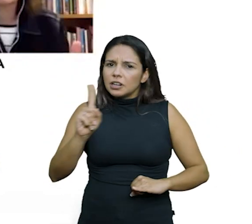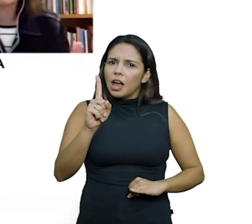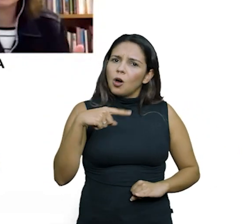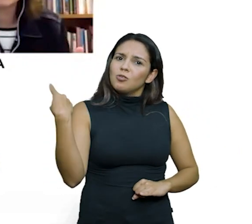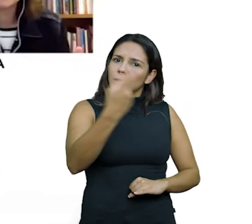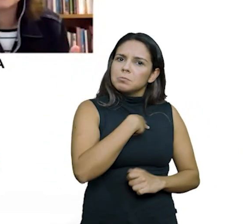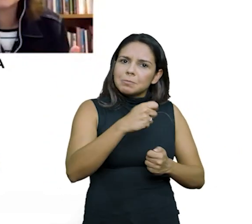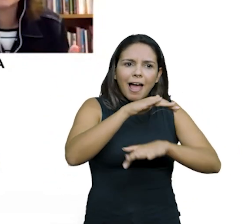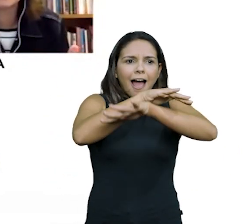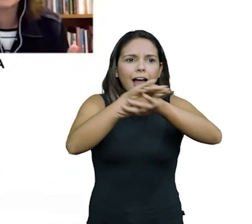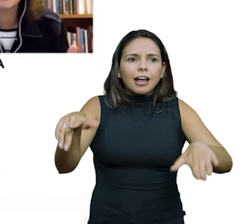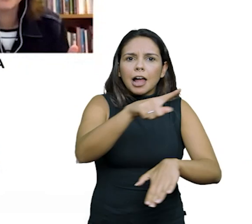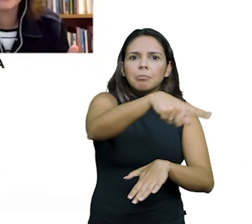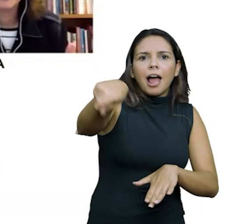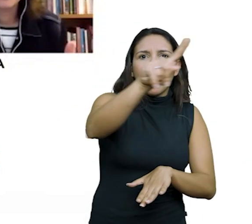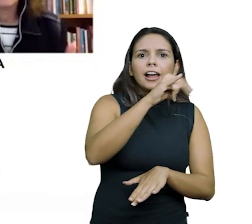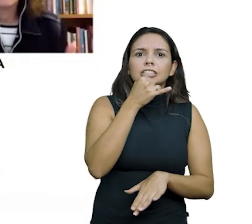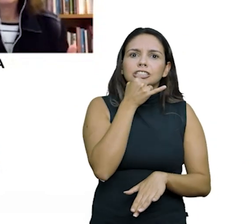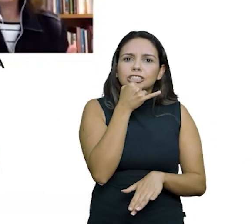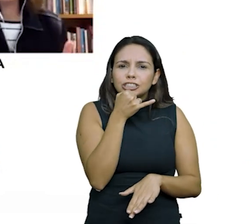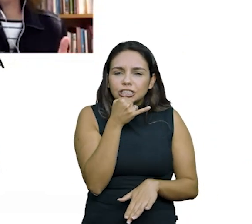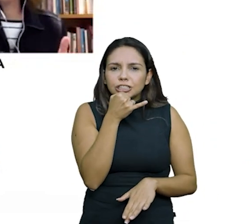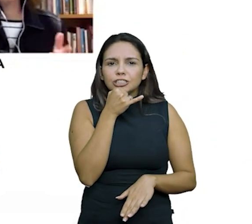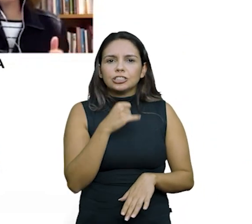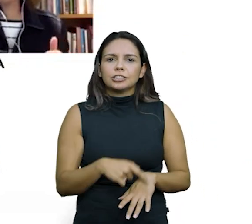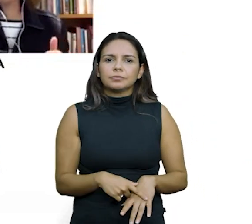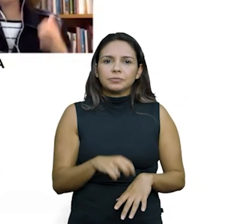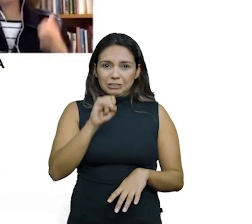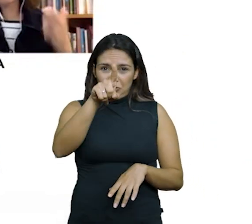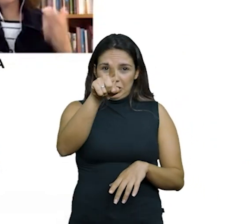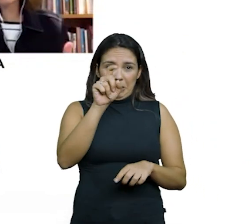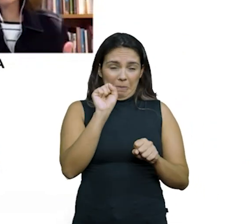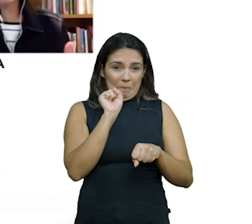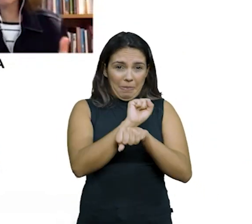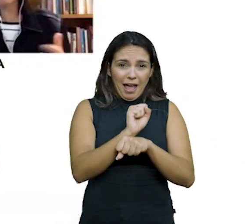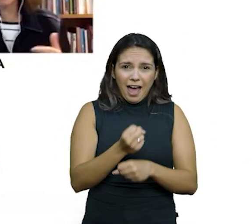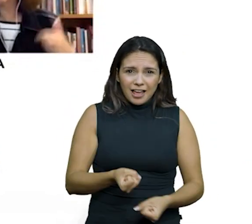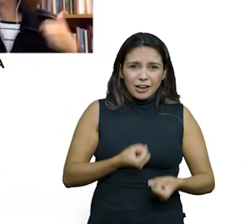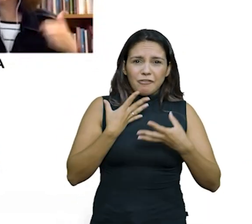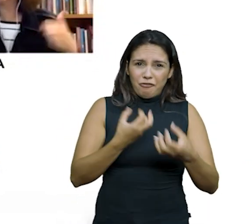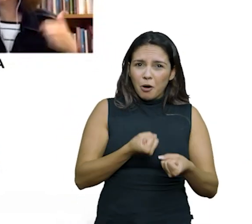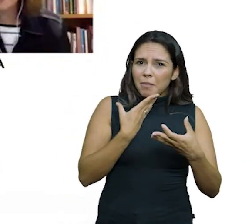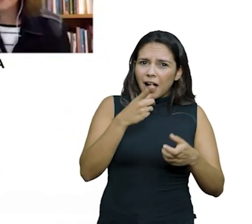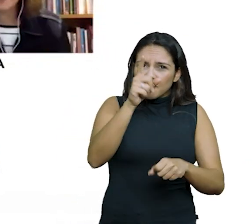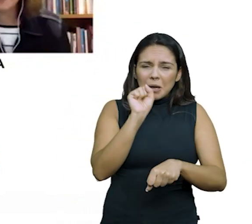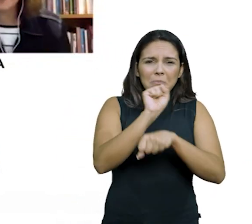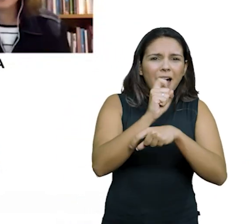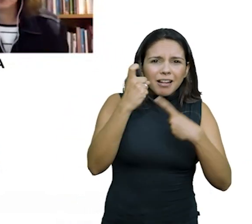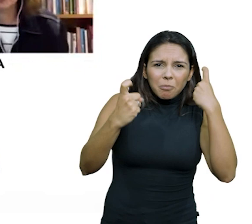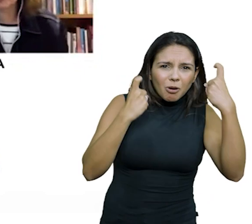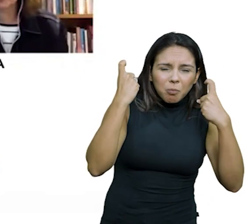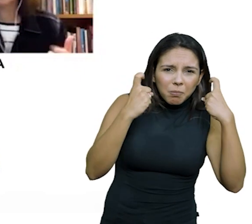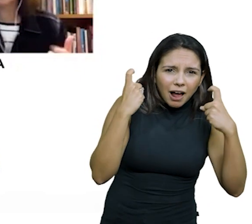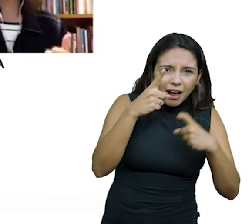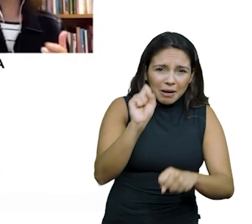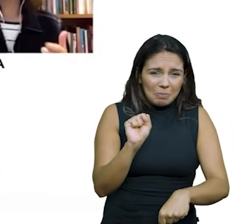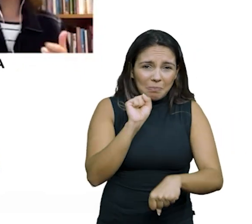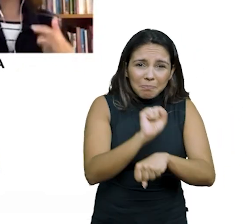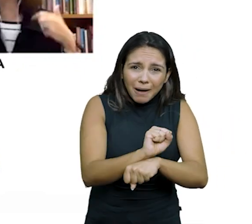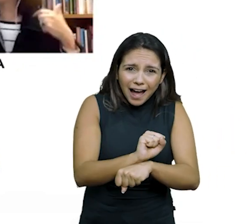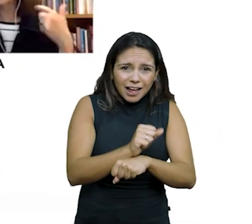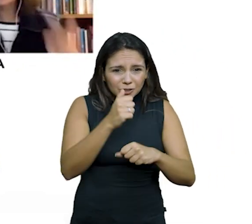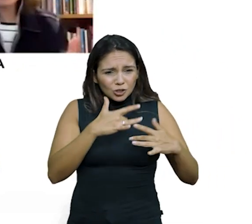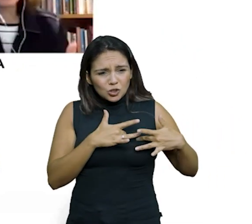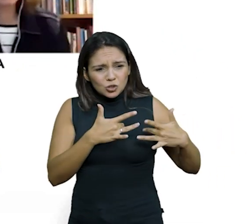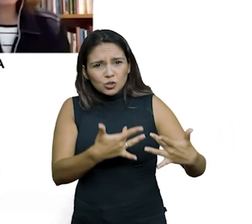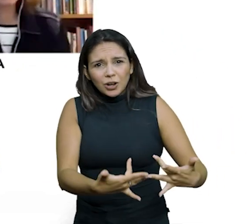notícias tristes, né? E se você para de se informar e para de se preocupar e para de